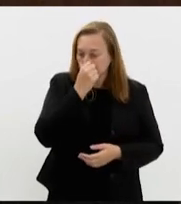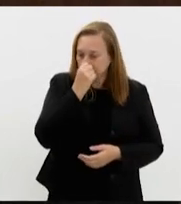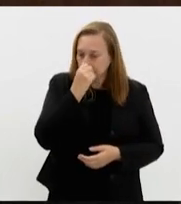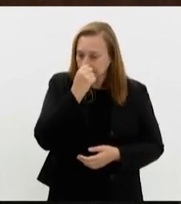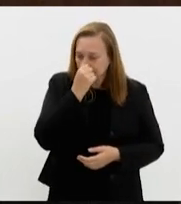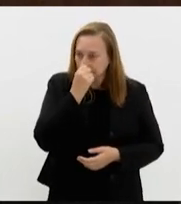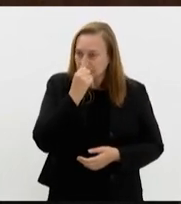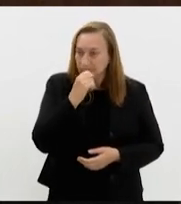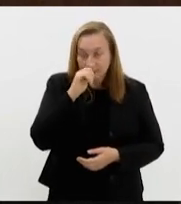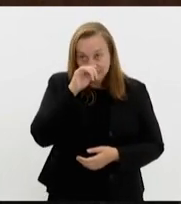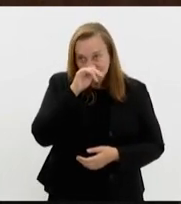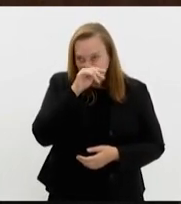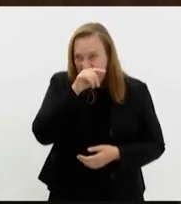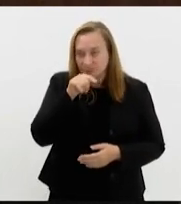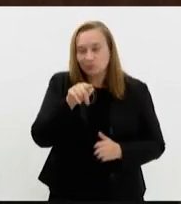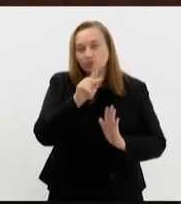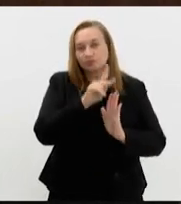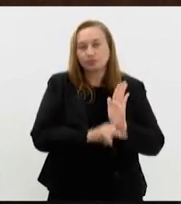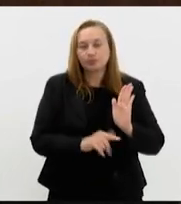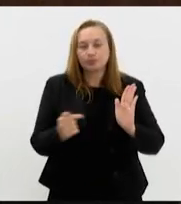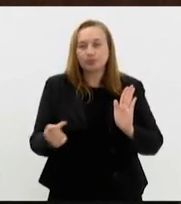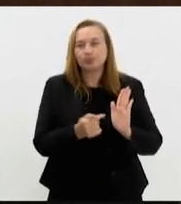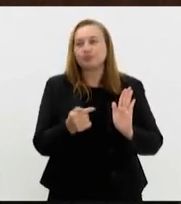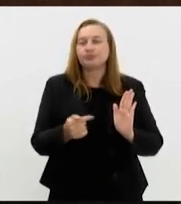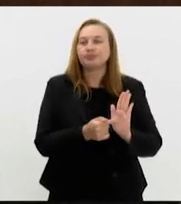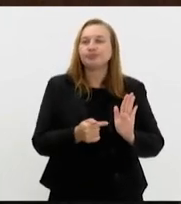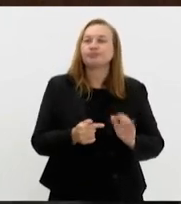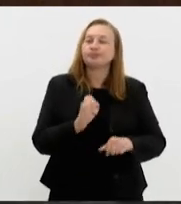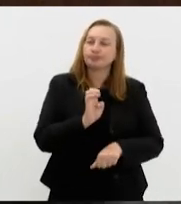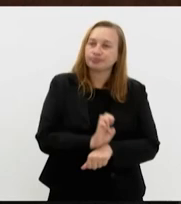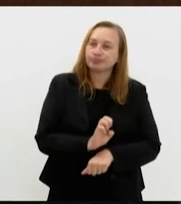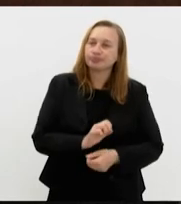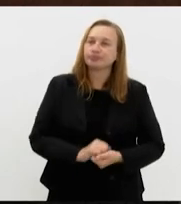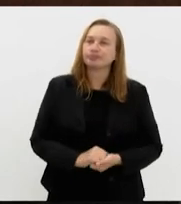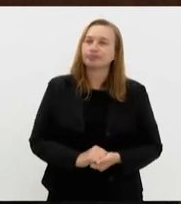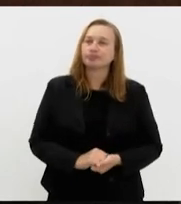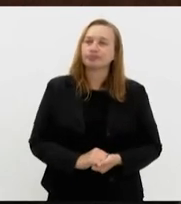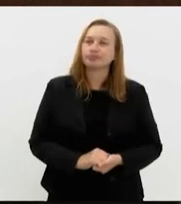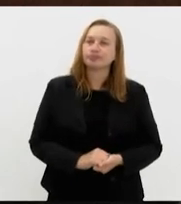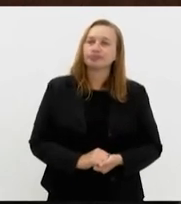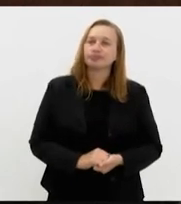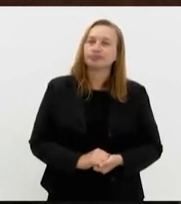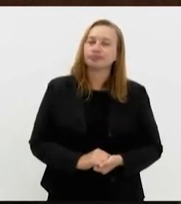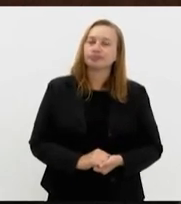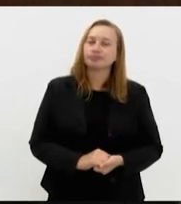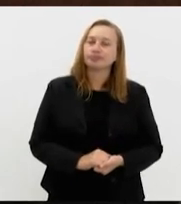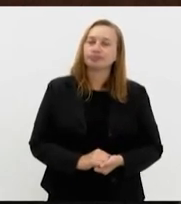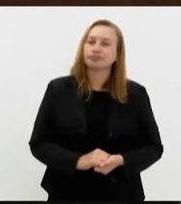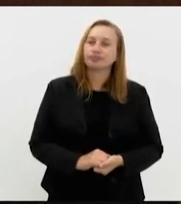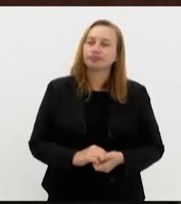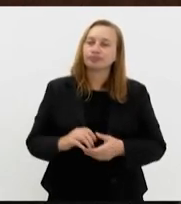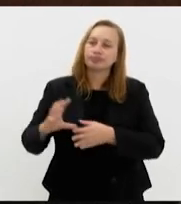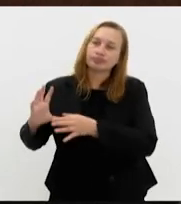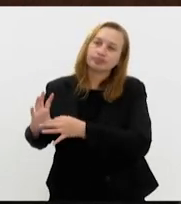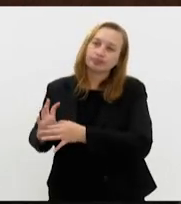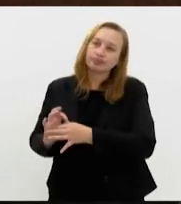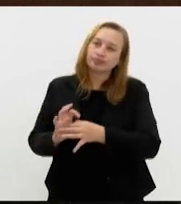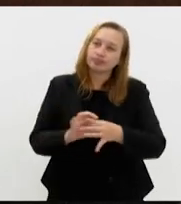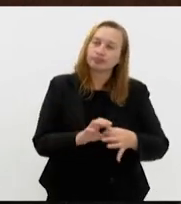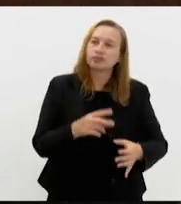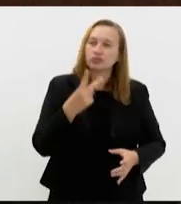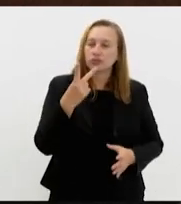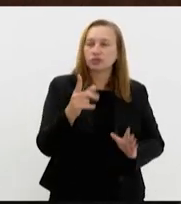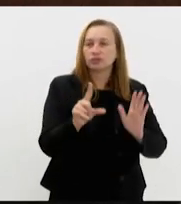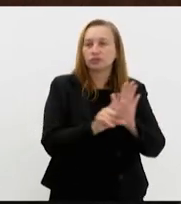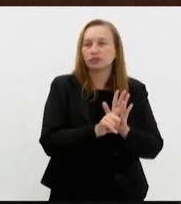presidenta, esse projeto é um projeto estadual que vai na direção de uma lei federal, duas leis federais